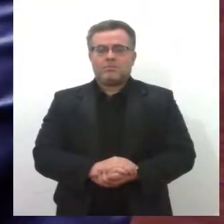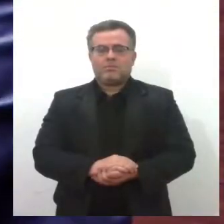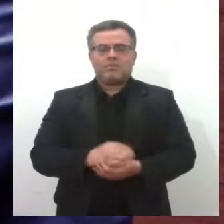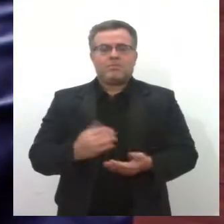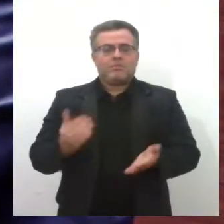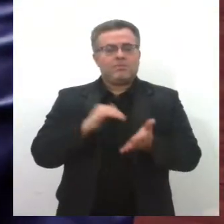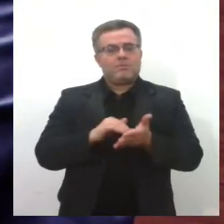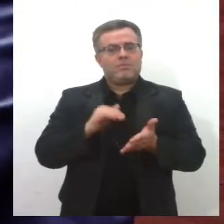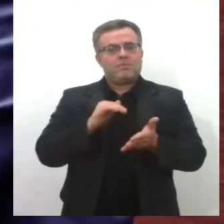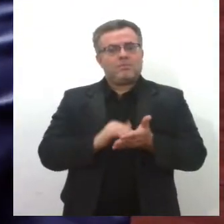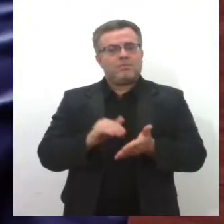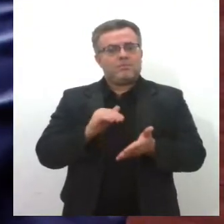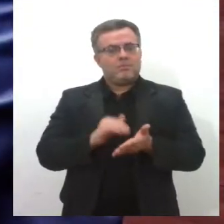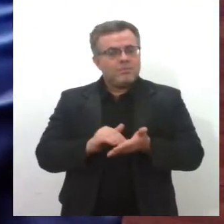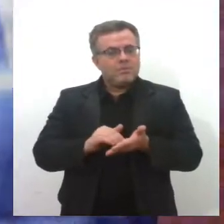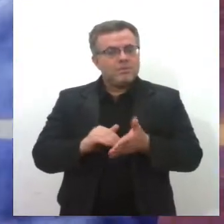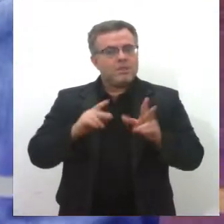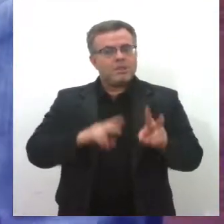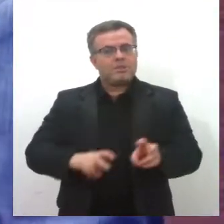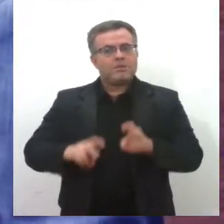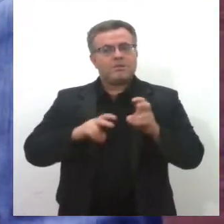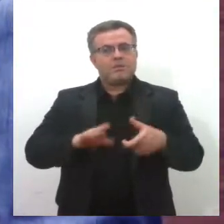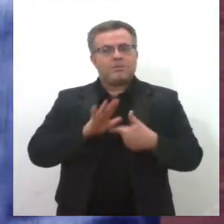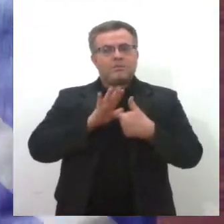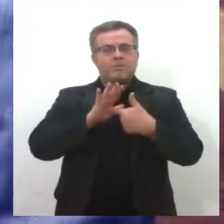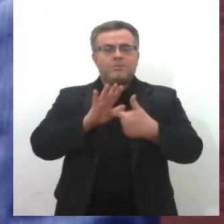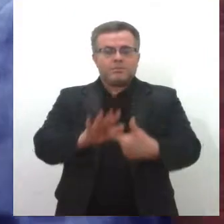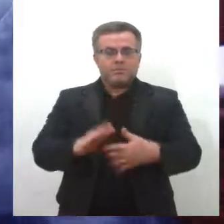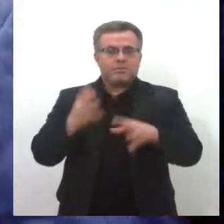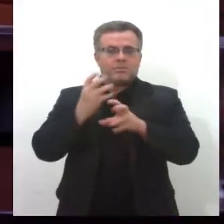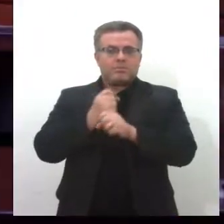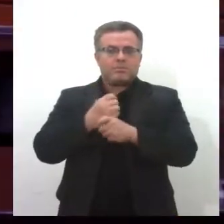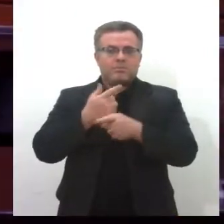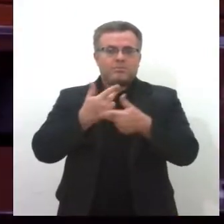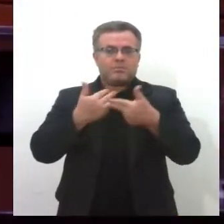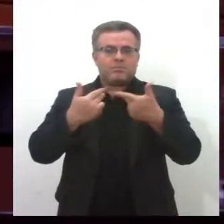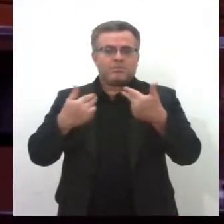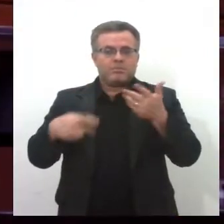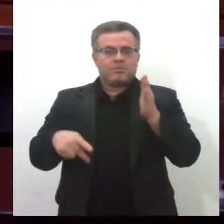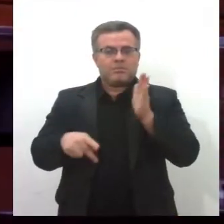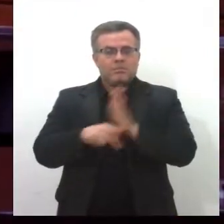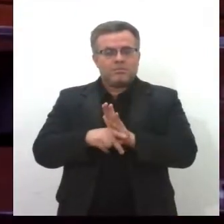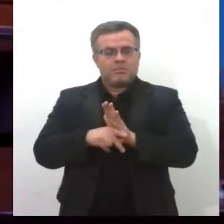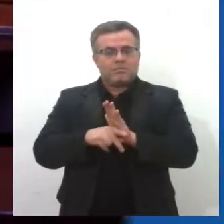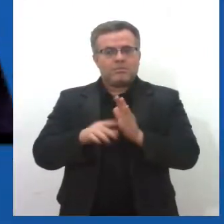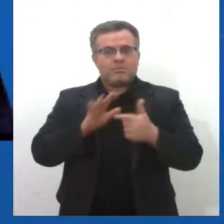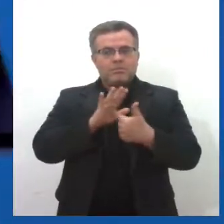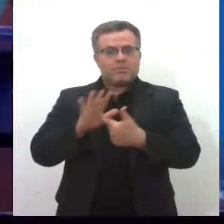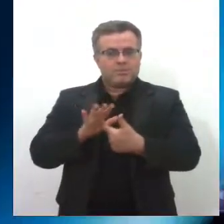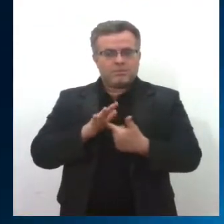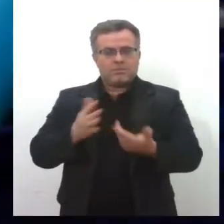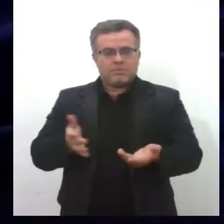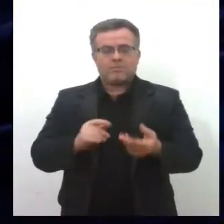Secretário de Estado da Fazenda apresenta a prestação de contas da pasta aos deputados estaduais.